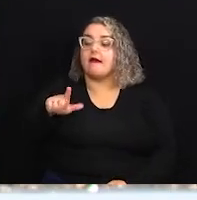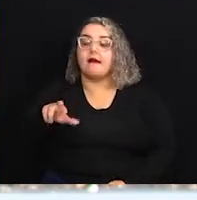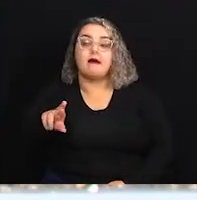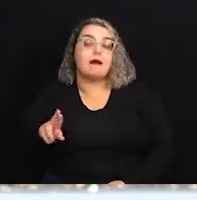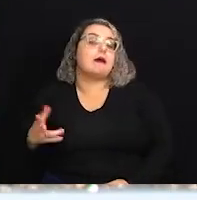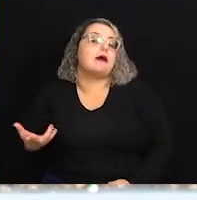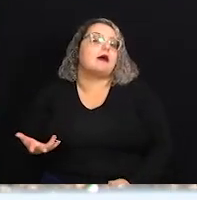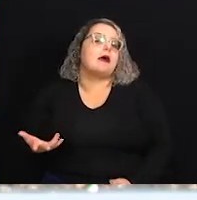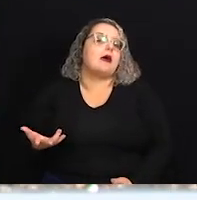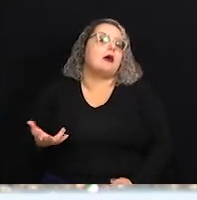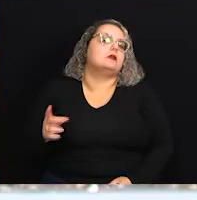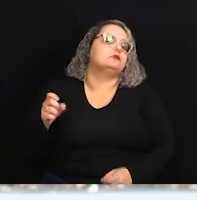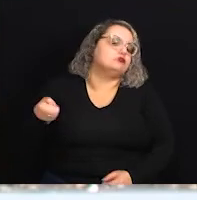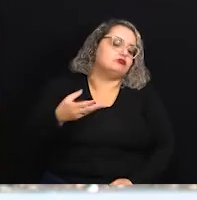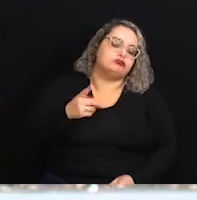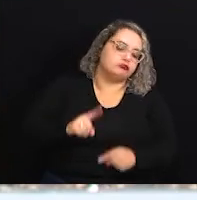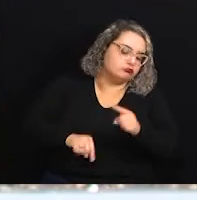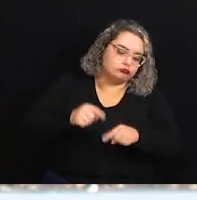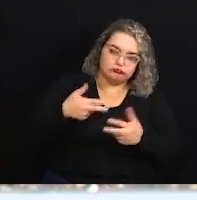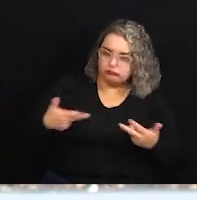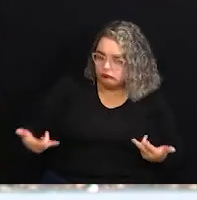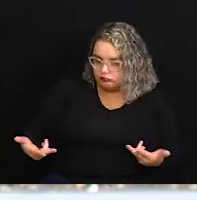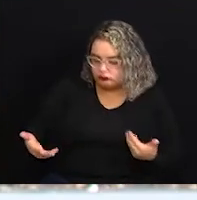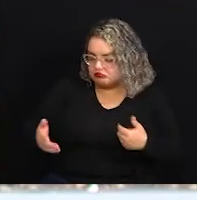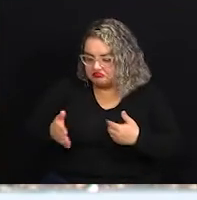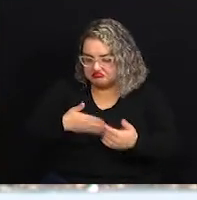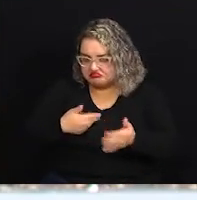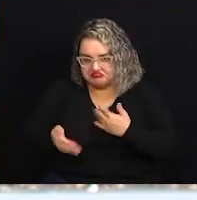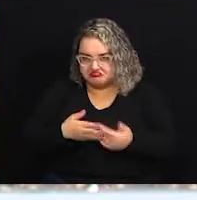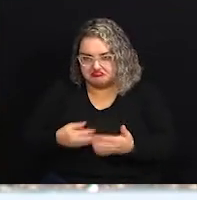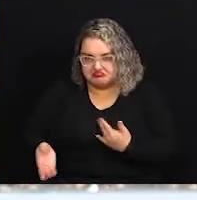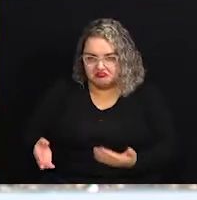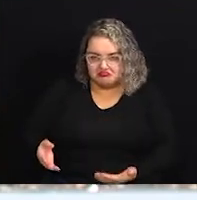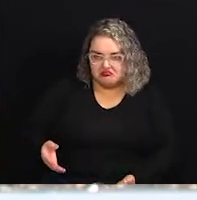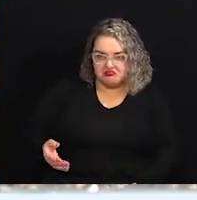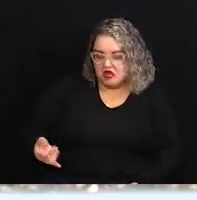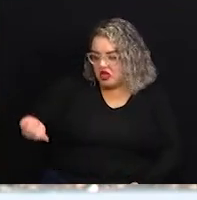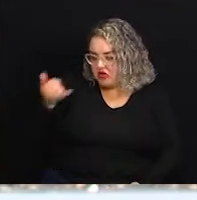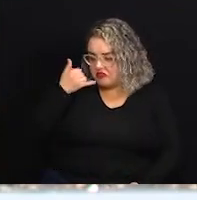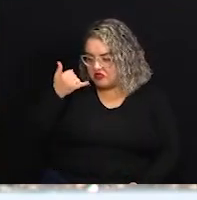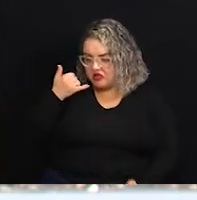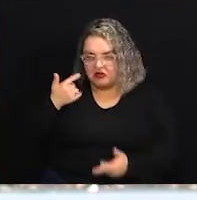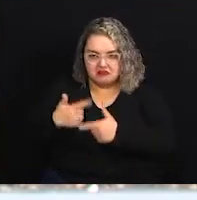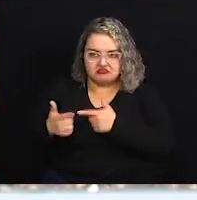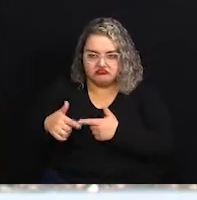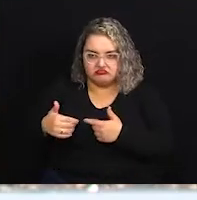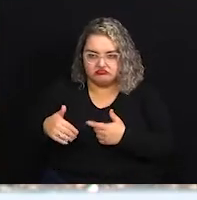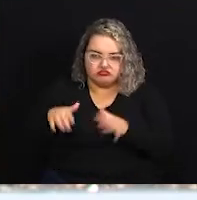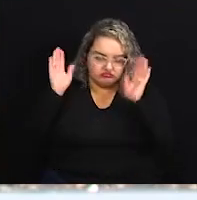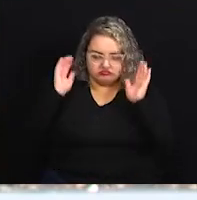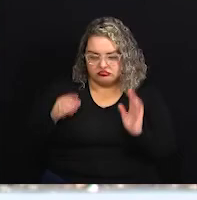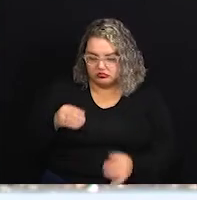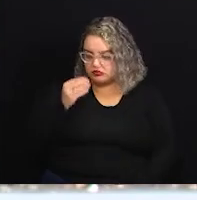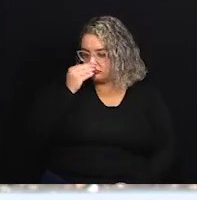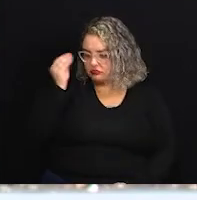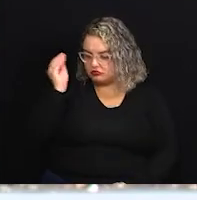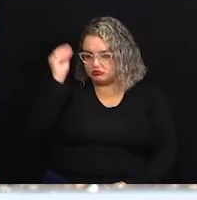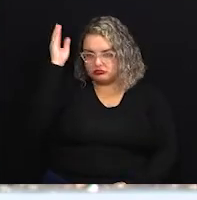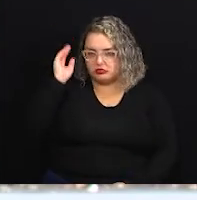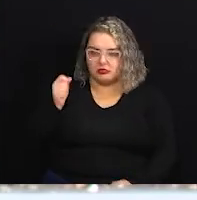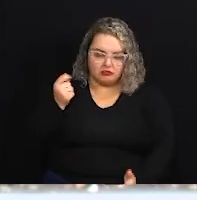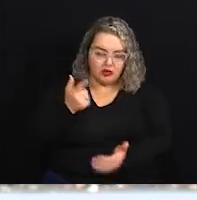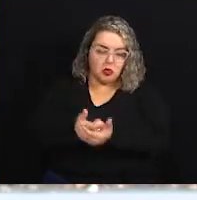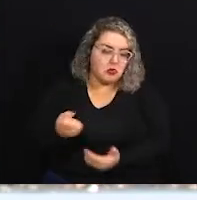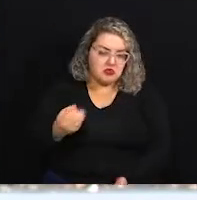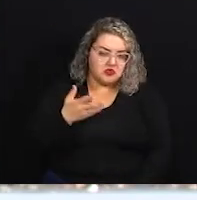de repente, você tem lá um produto qualquer, um celular que deu um problema, você joga